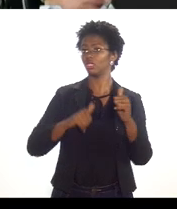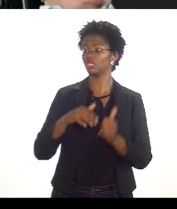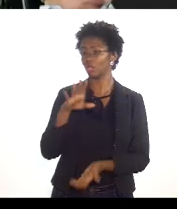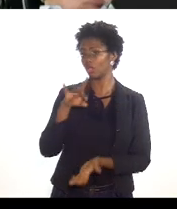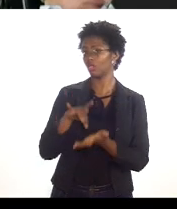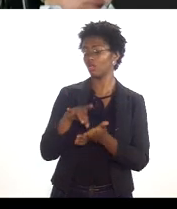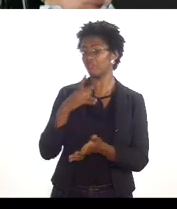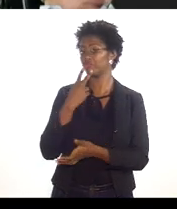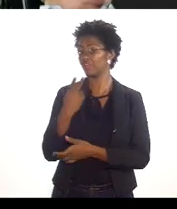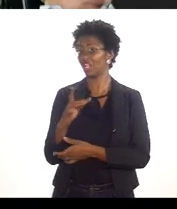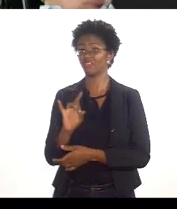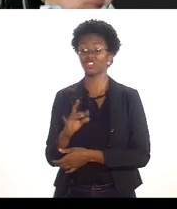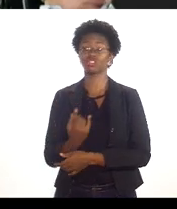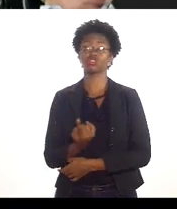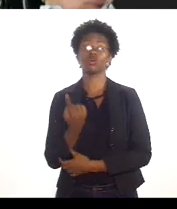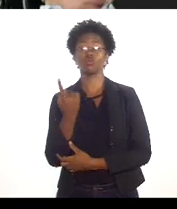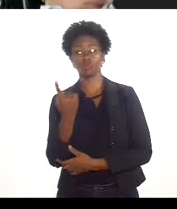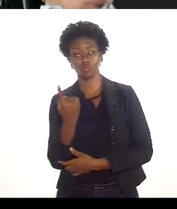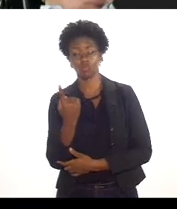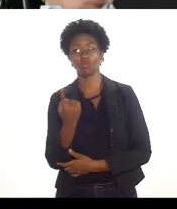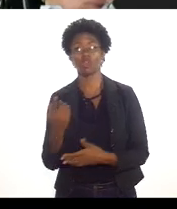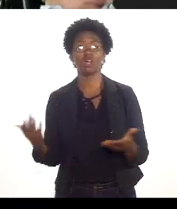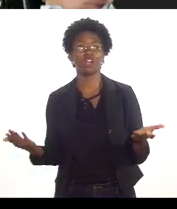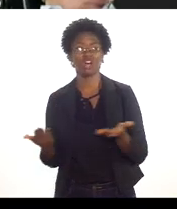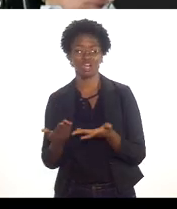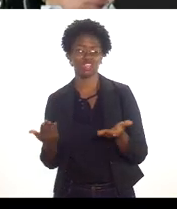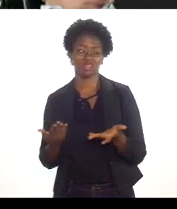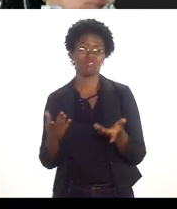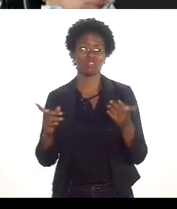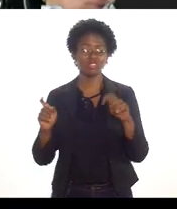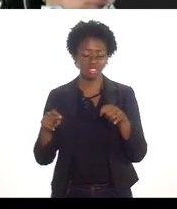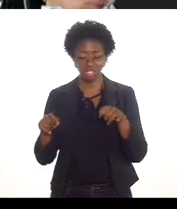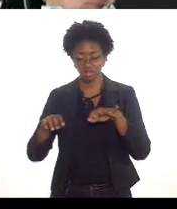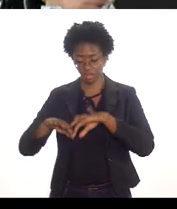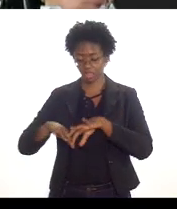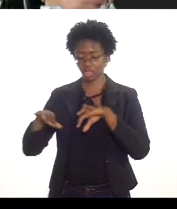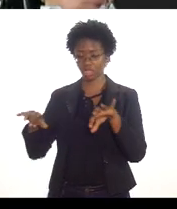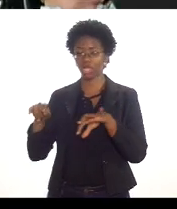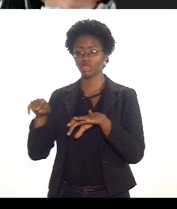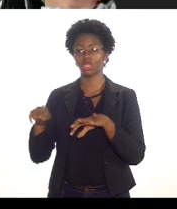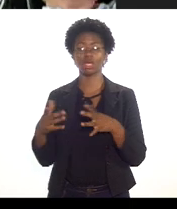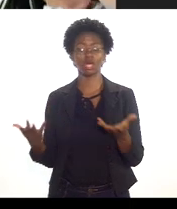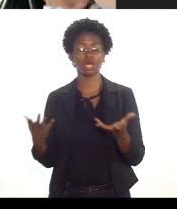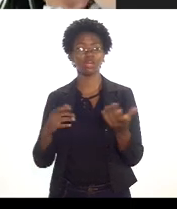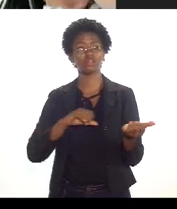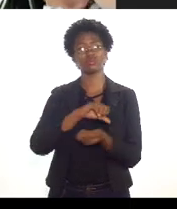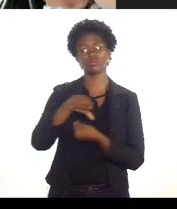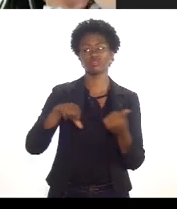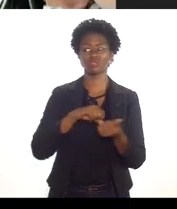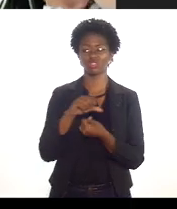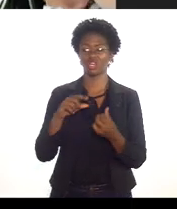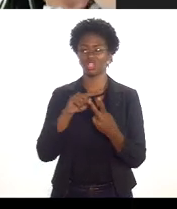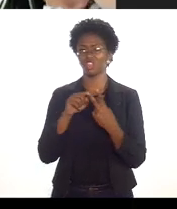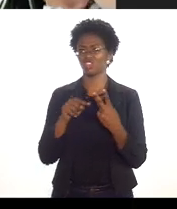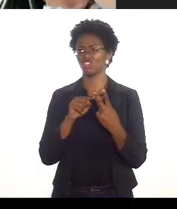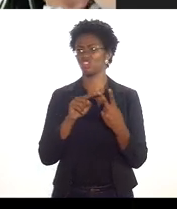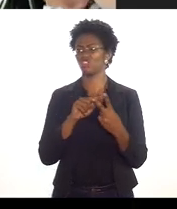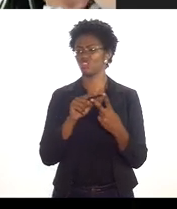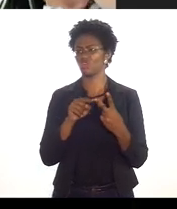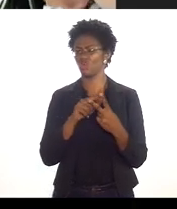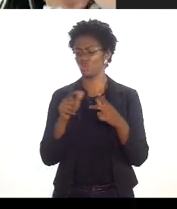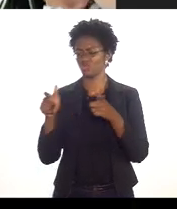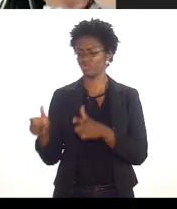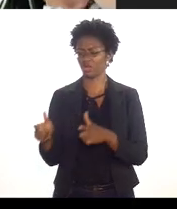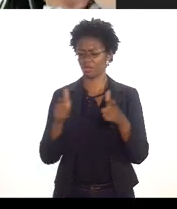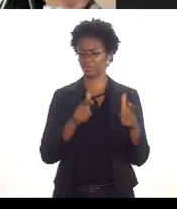que dizia que era um só e, portanto, passível de reter a área, mudou para agora serem dois campos?